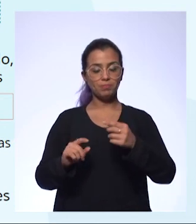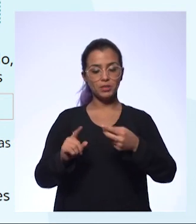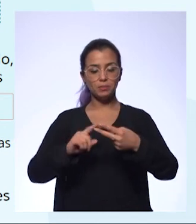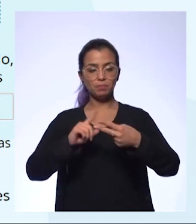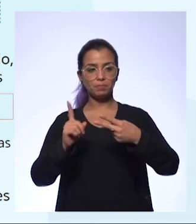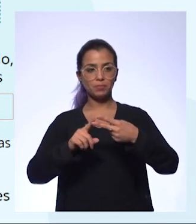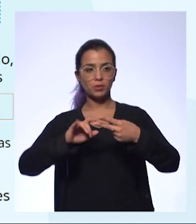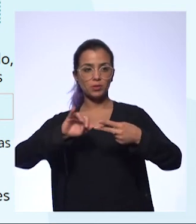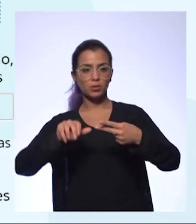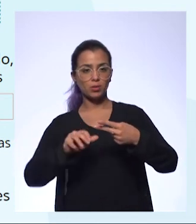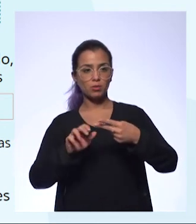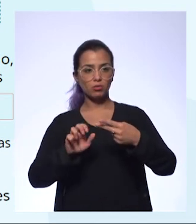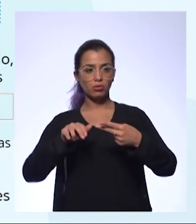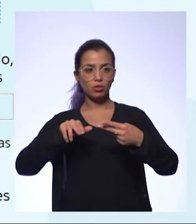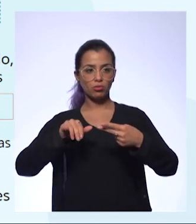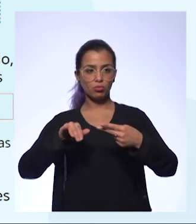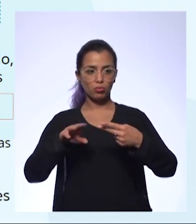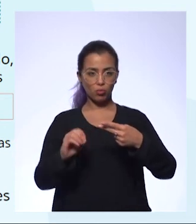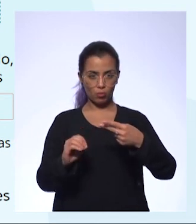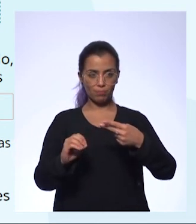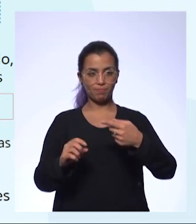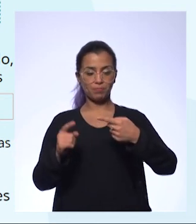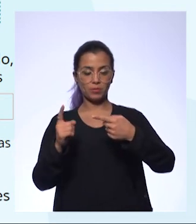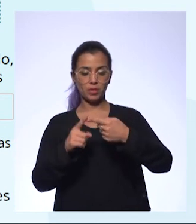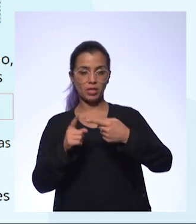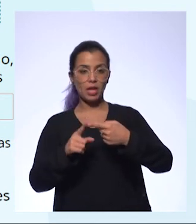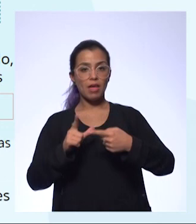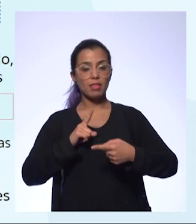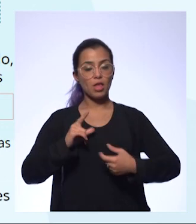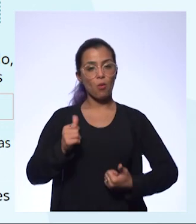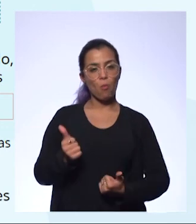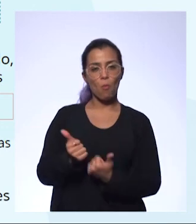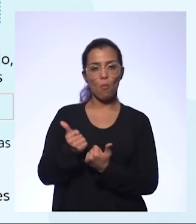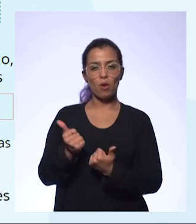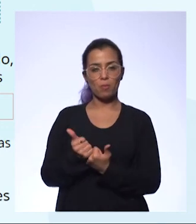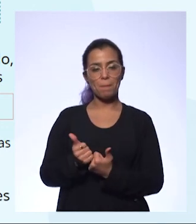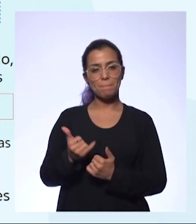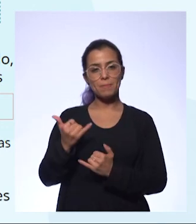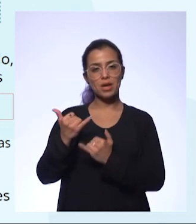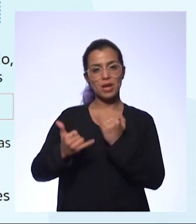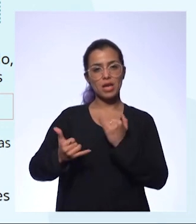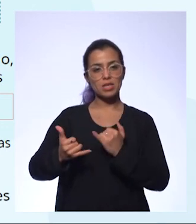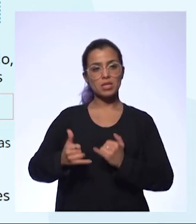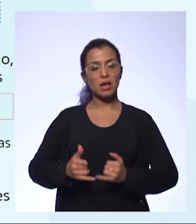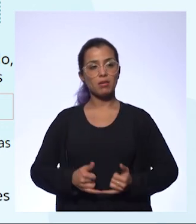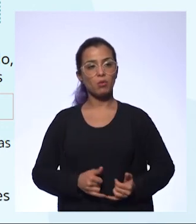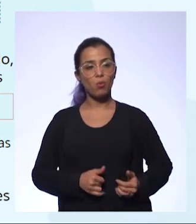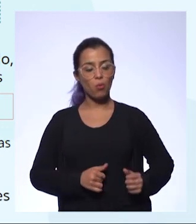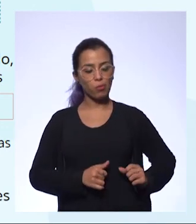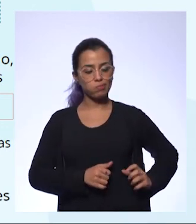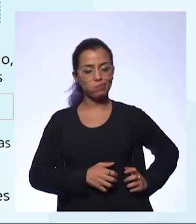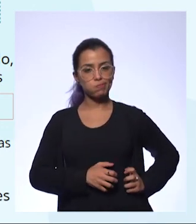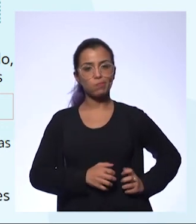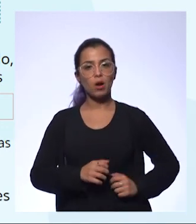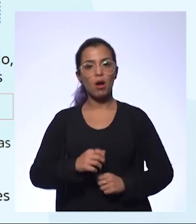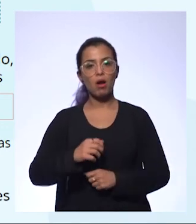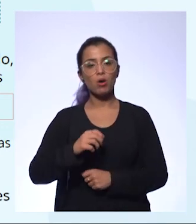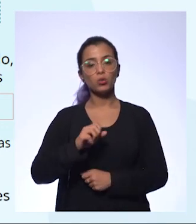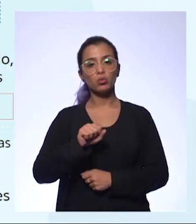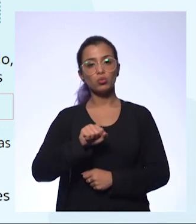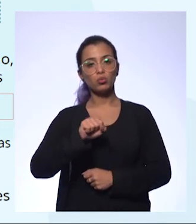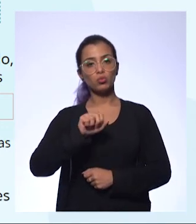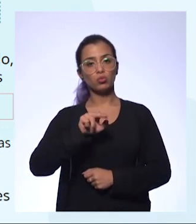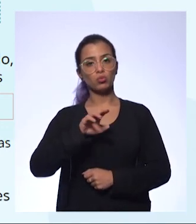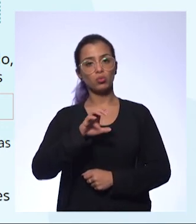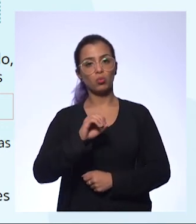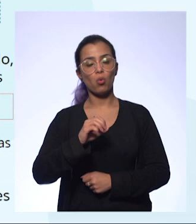Então, no auxílio desse processo de digestão, a gente tem o suco pancreático, né? Então, o pâncreas ele